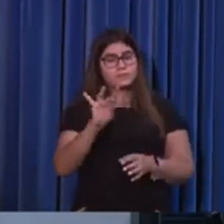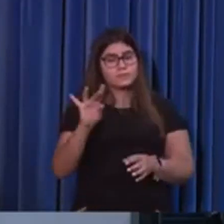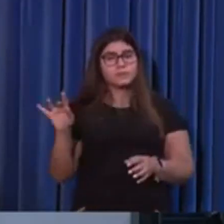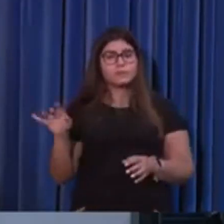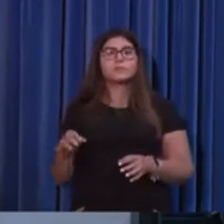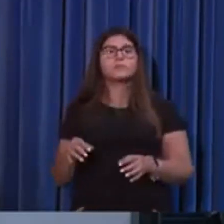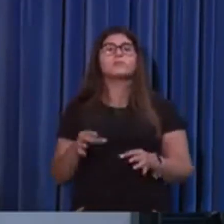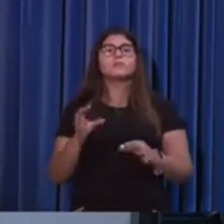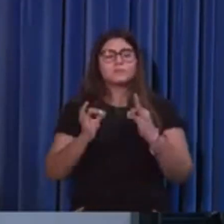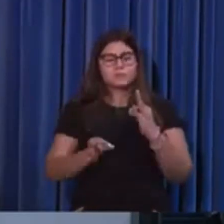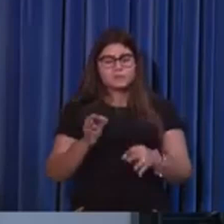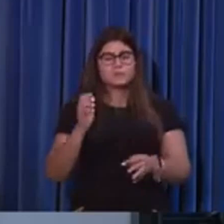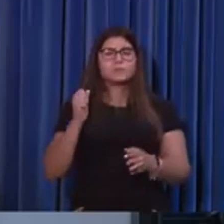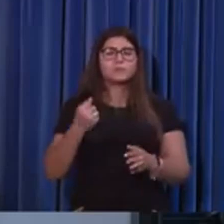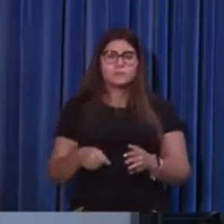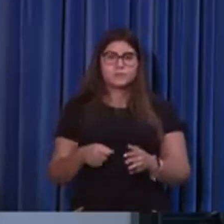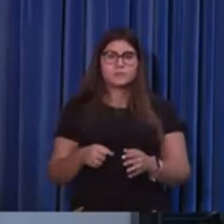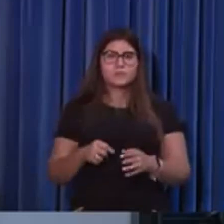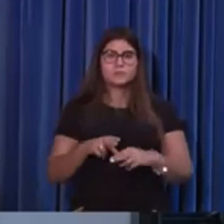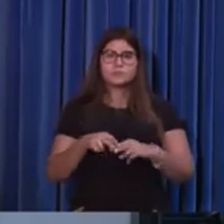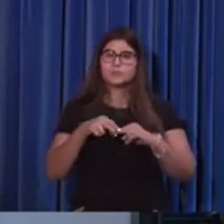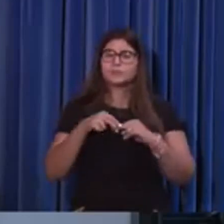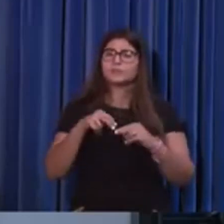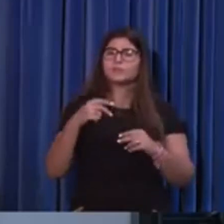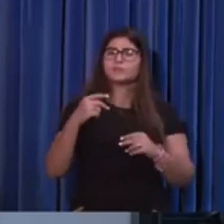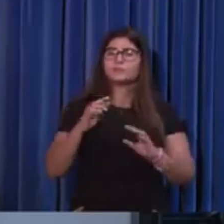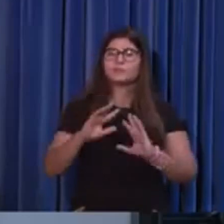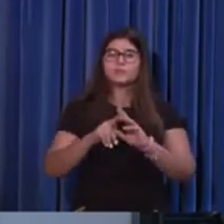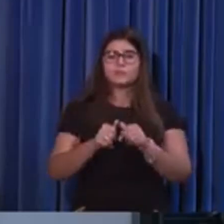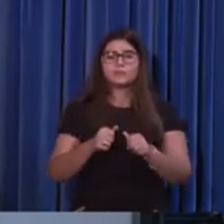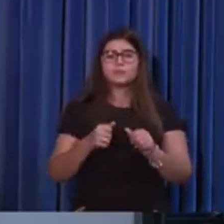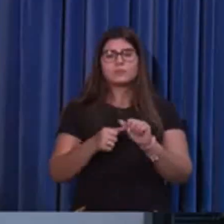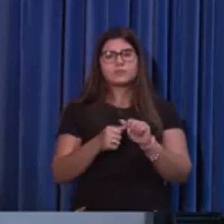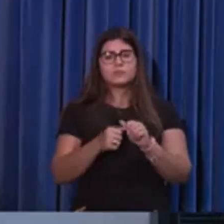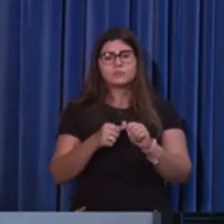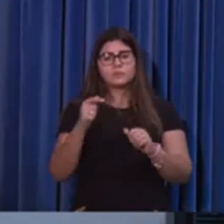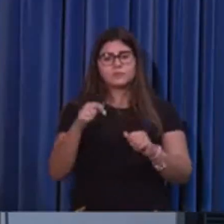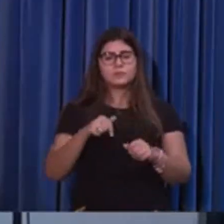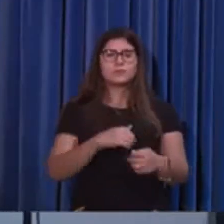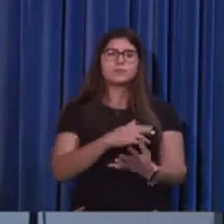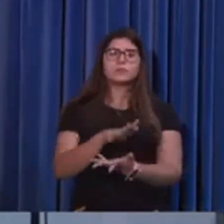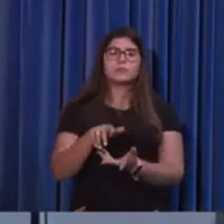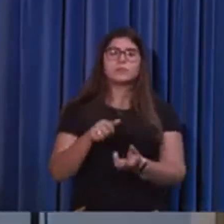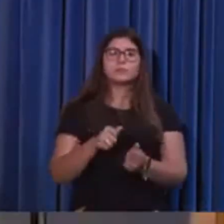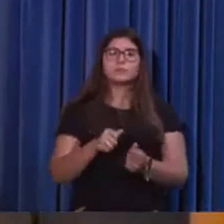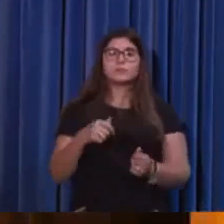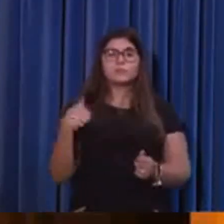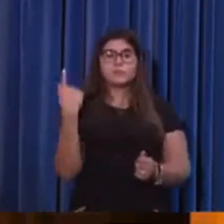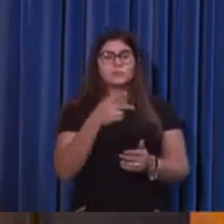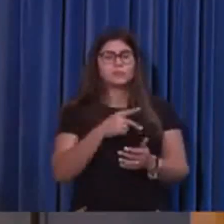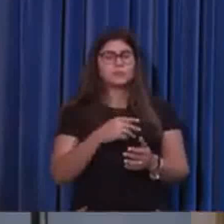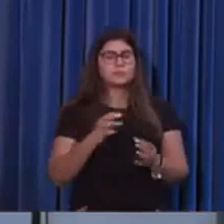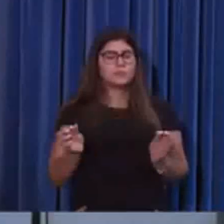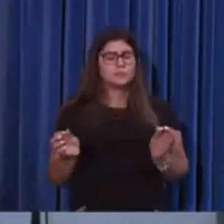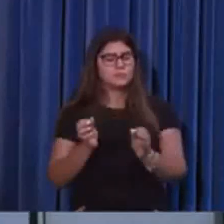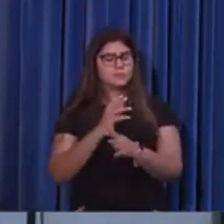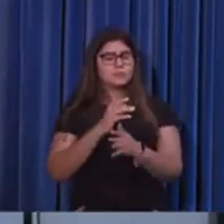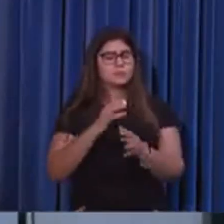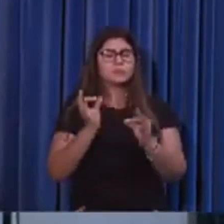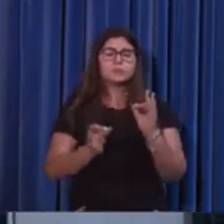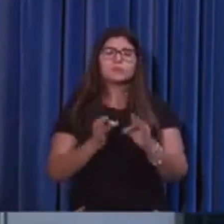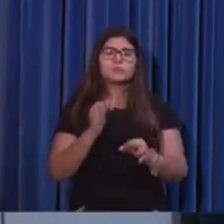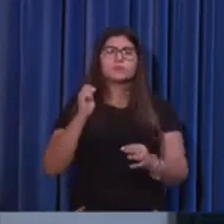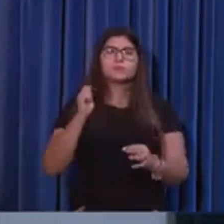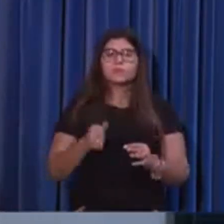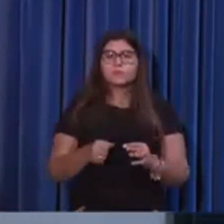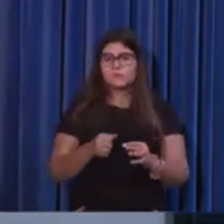também por tudo o que fizemos por meio do corpo. Somos plenamente justificados.